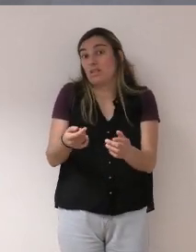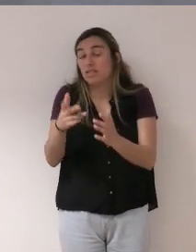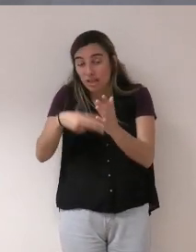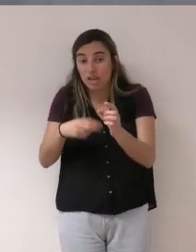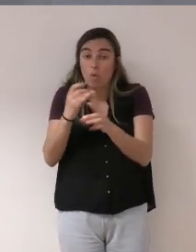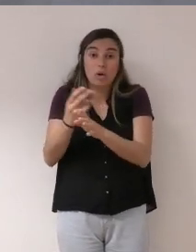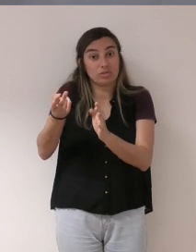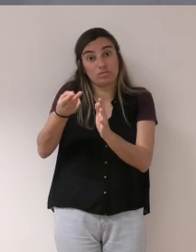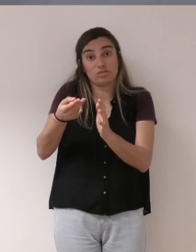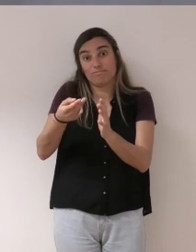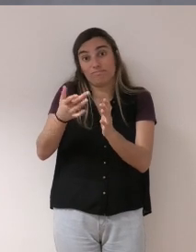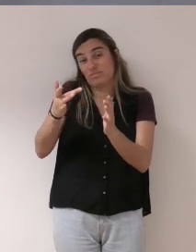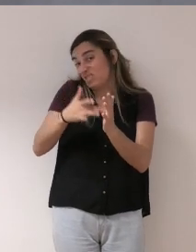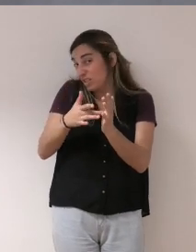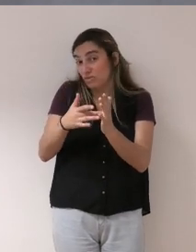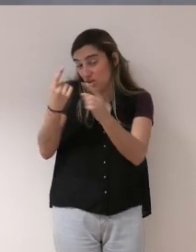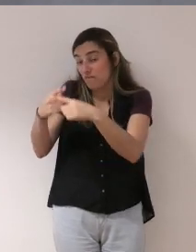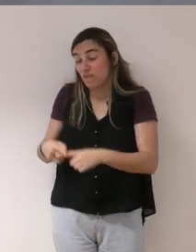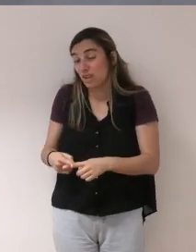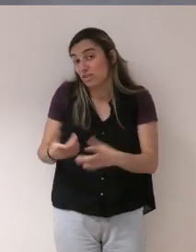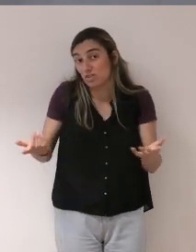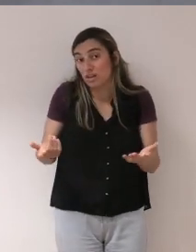É sempre uma espécie